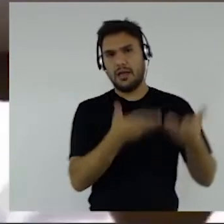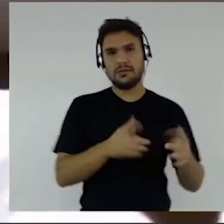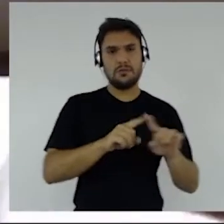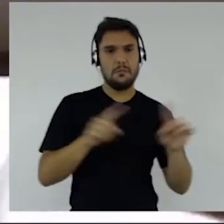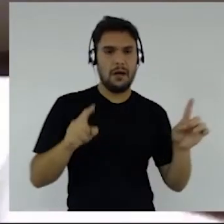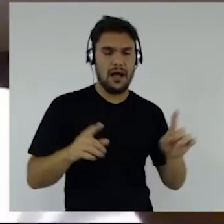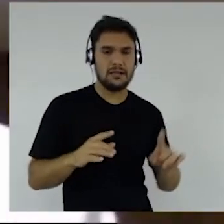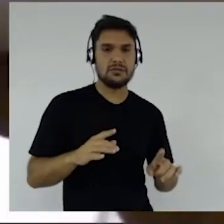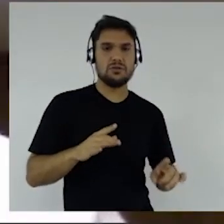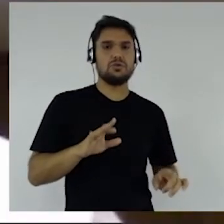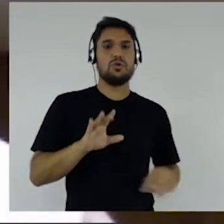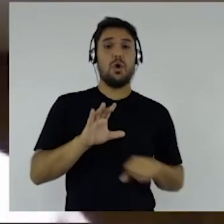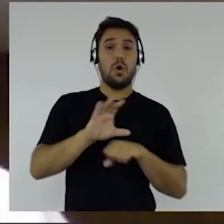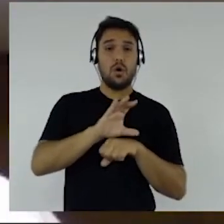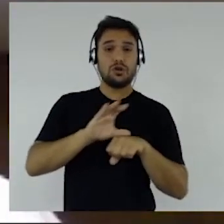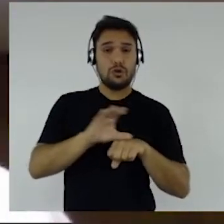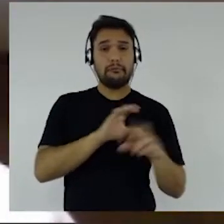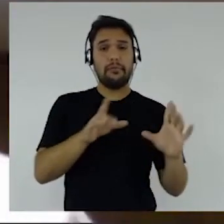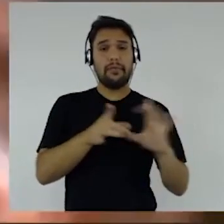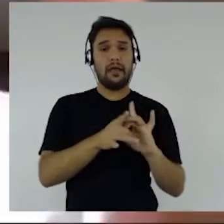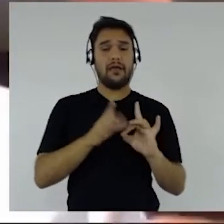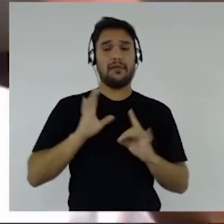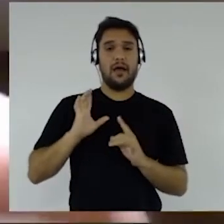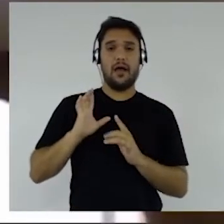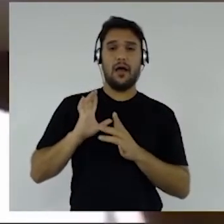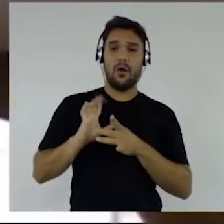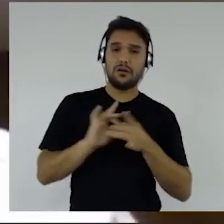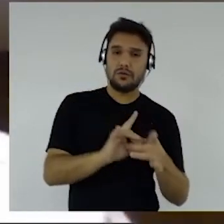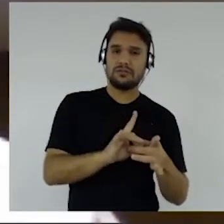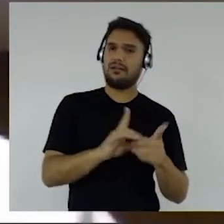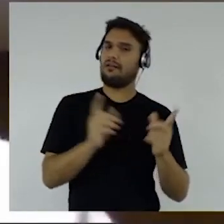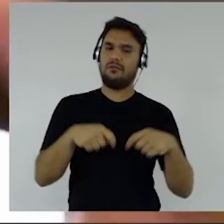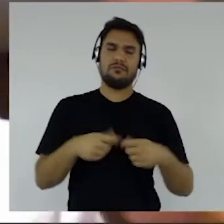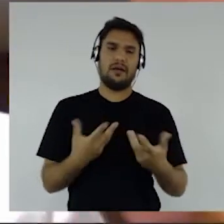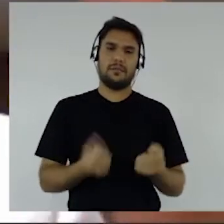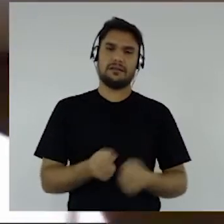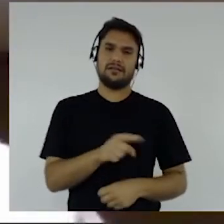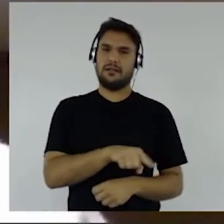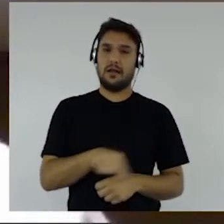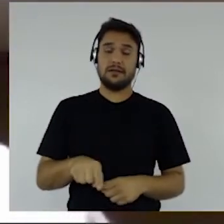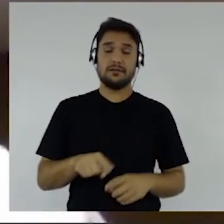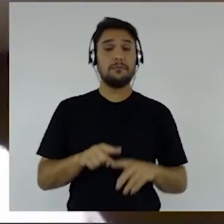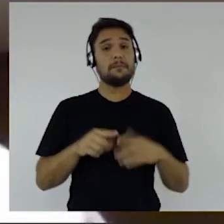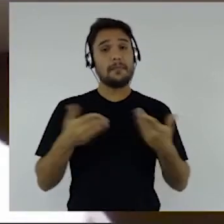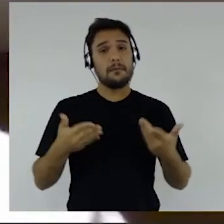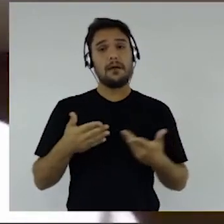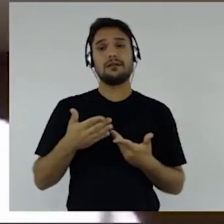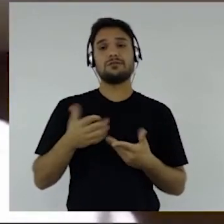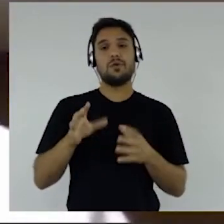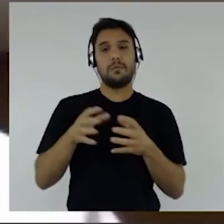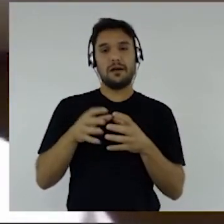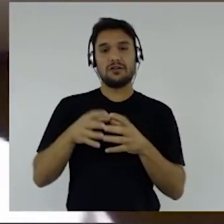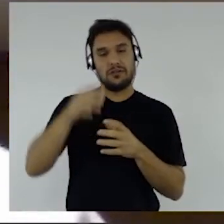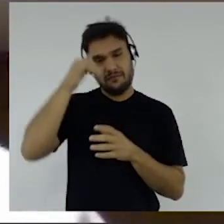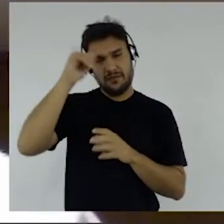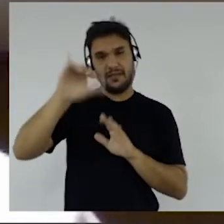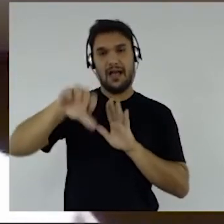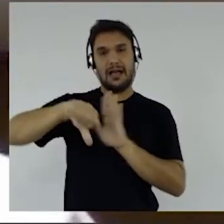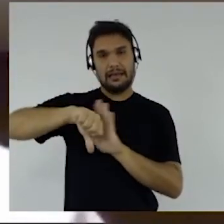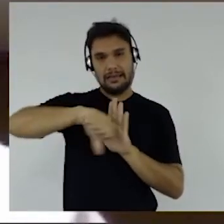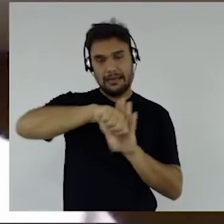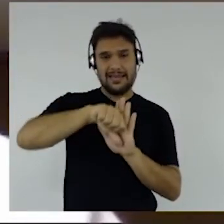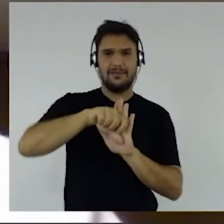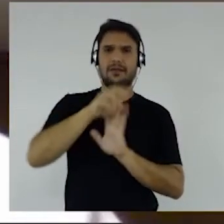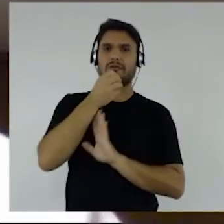esse constitucionalismo circunstancial daria para admitir isso. E nesse ponto, o pacote anticrime, pessoal, andou muito